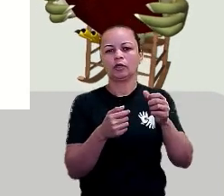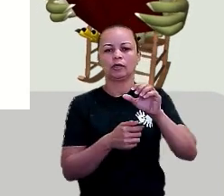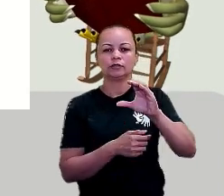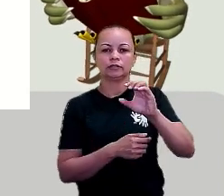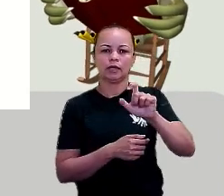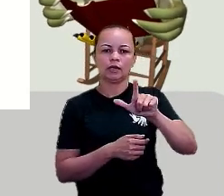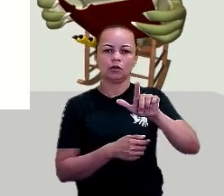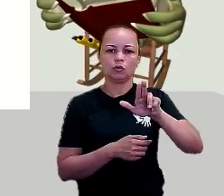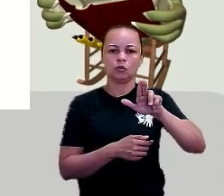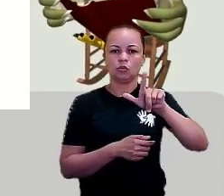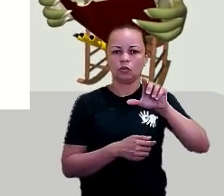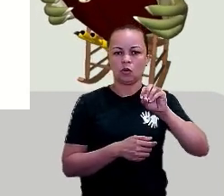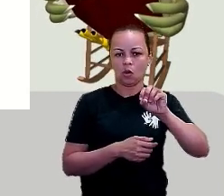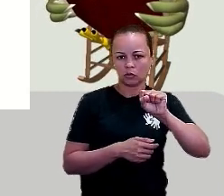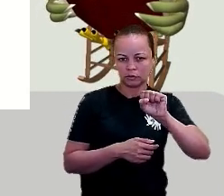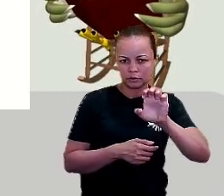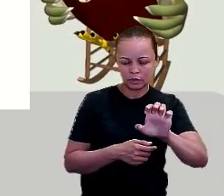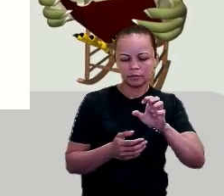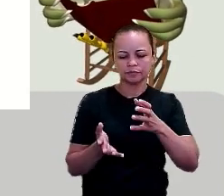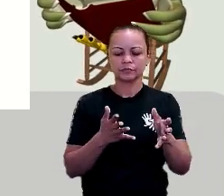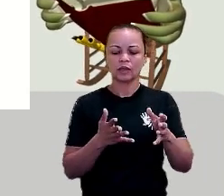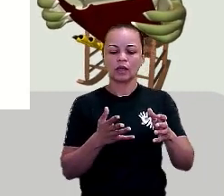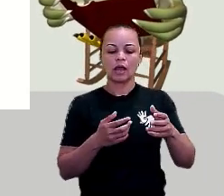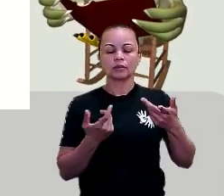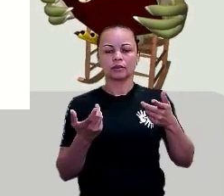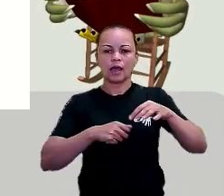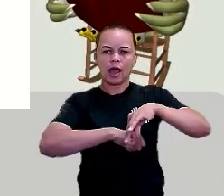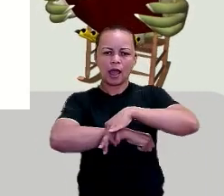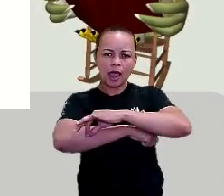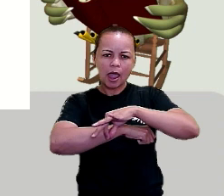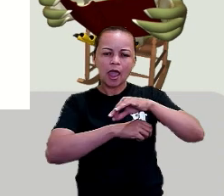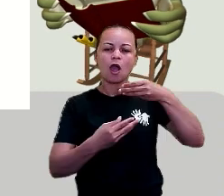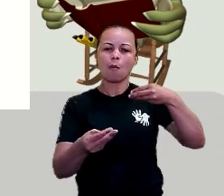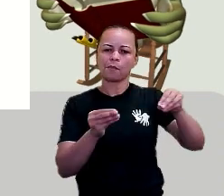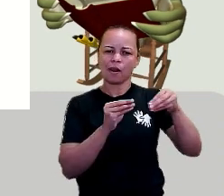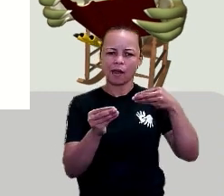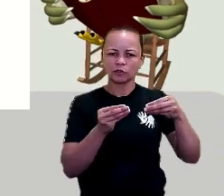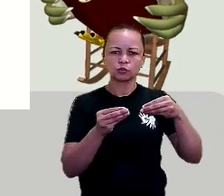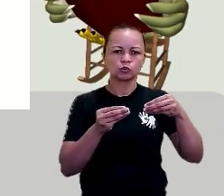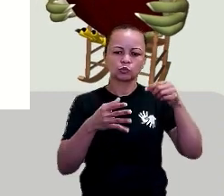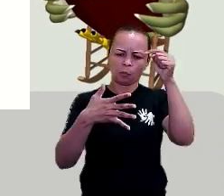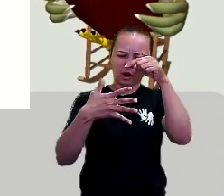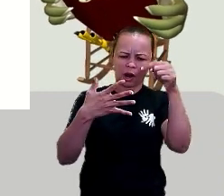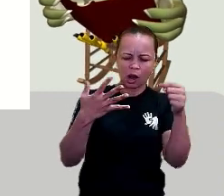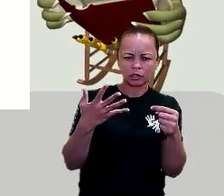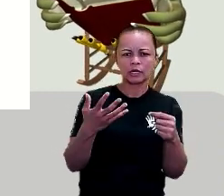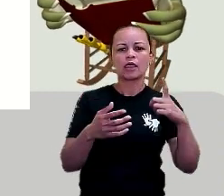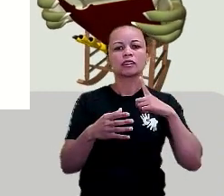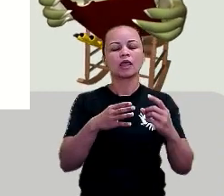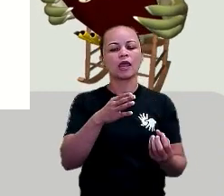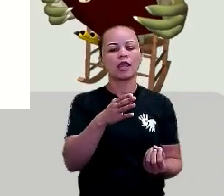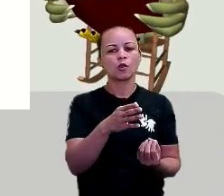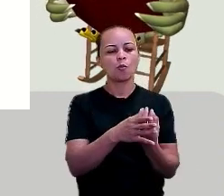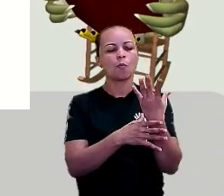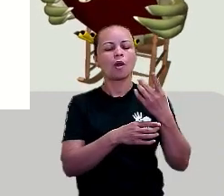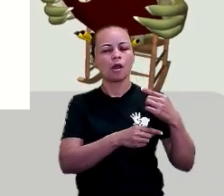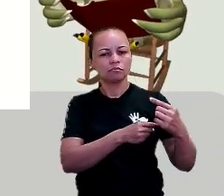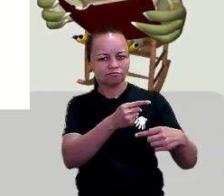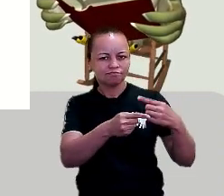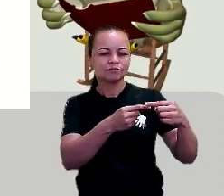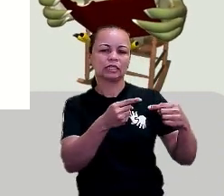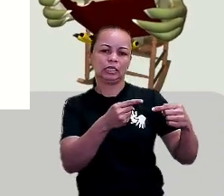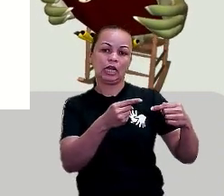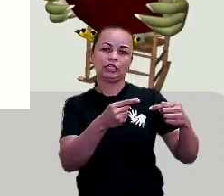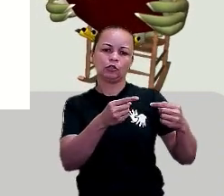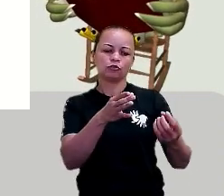A régua eu tenho plástico, tá bom? Então, tudo isso tem uma matéria-prima de